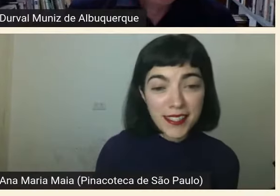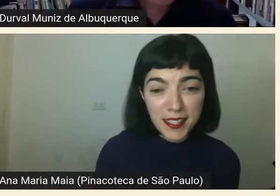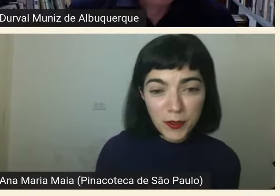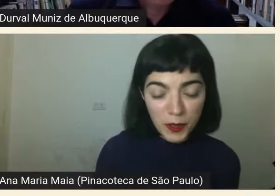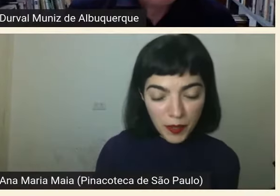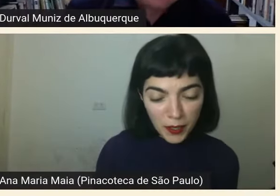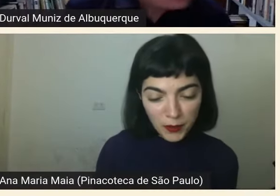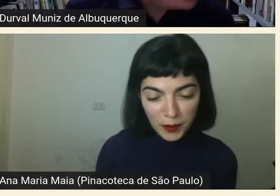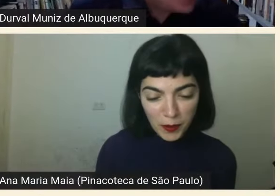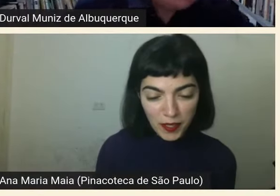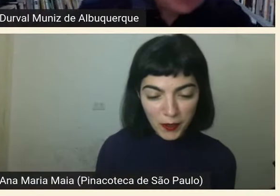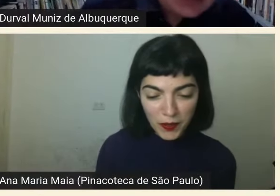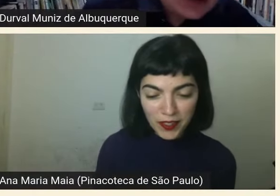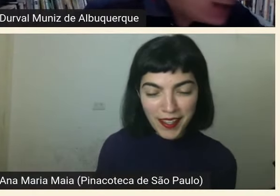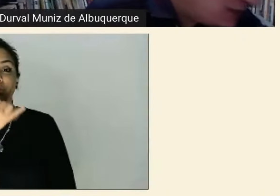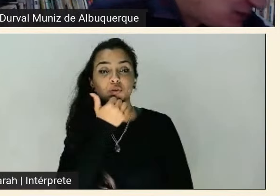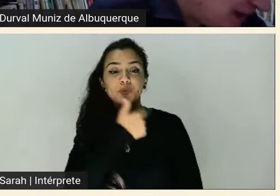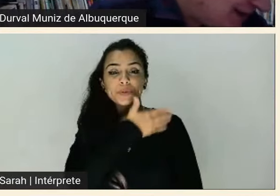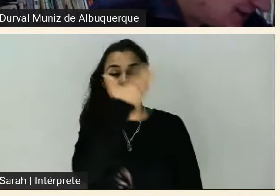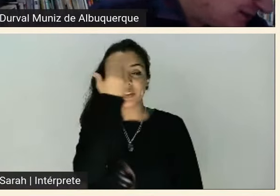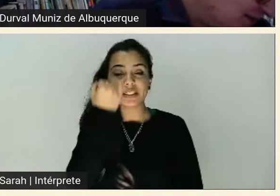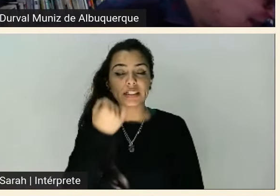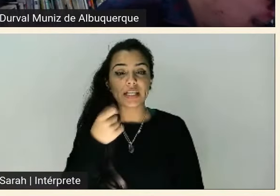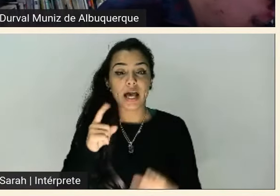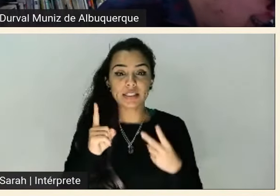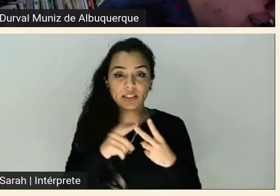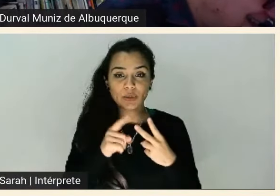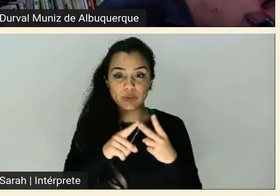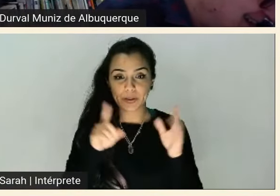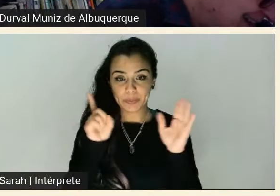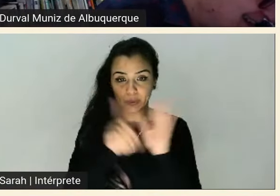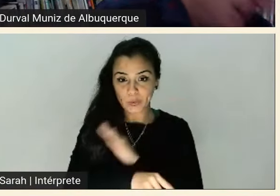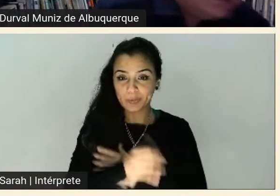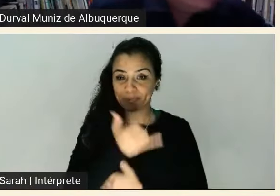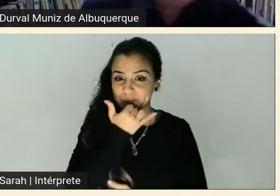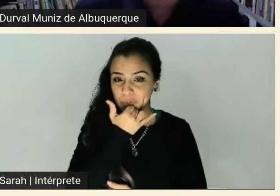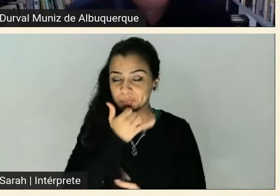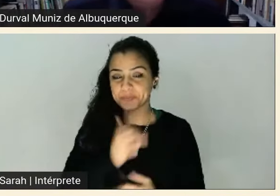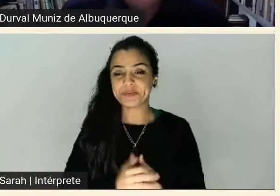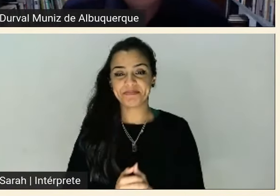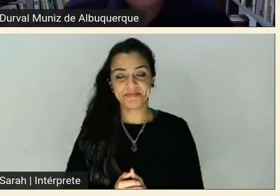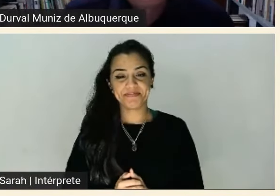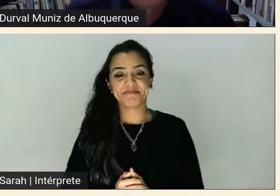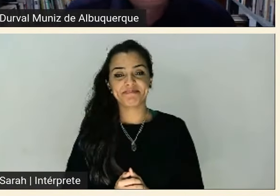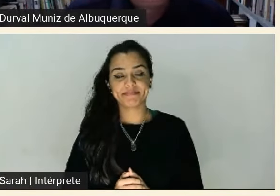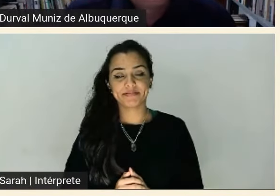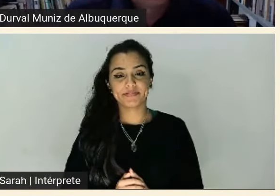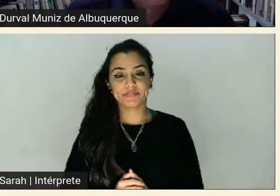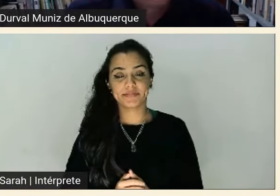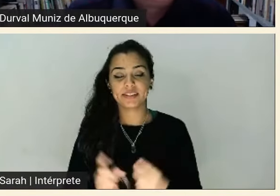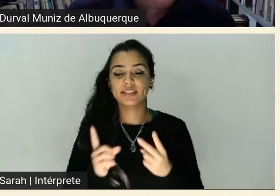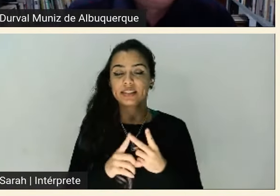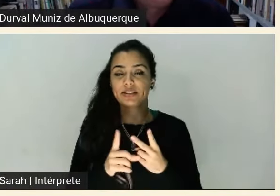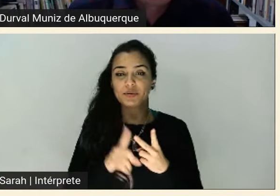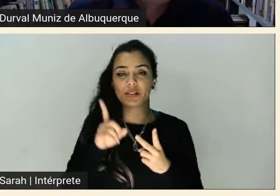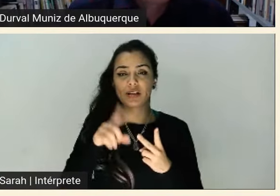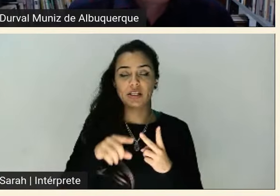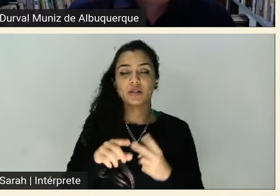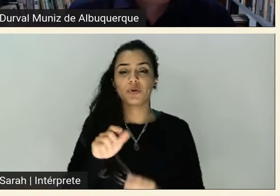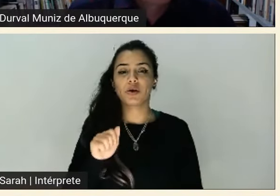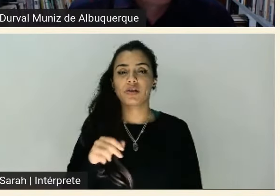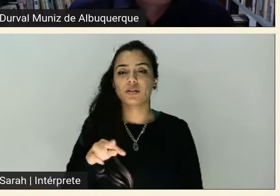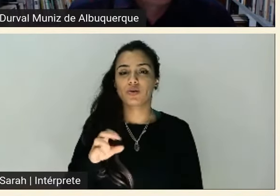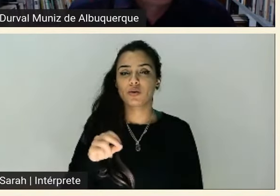Ah, e eu esqueci a segunda pergunta, me perdoe. Vou também falar. Segunda pergunta é do Antônio Barbone, diz: o